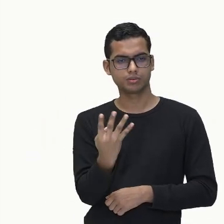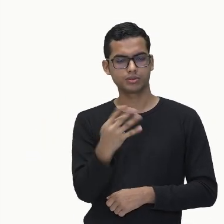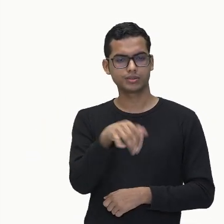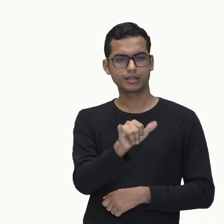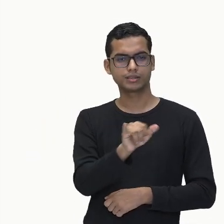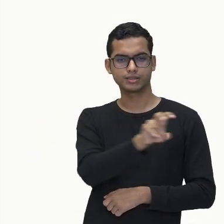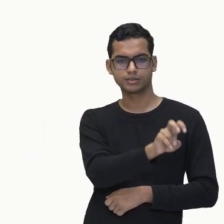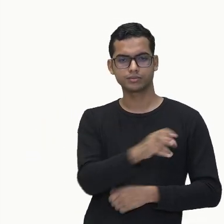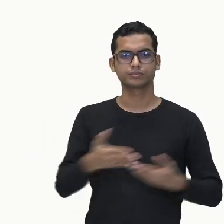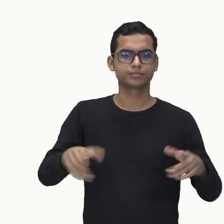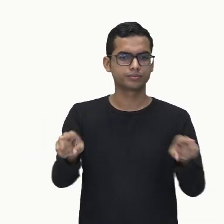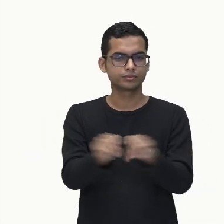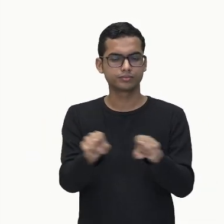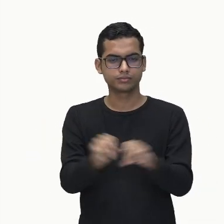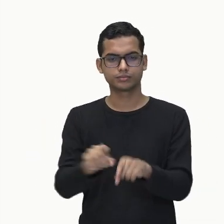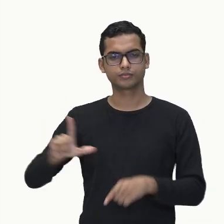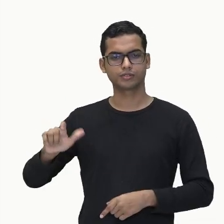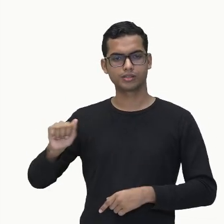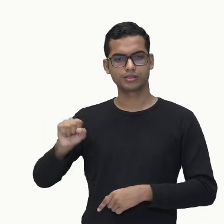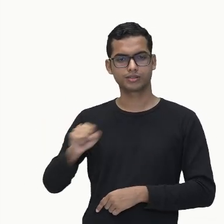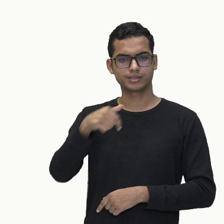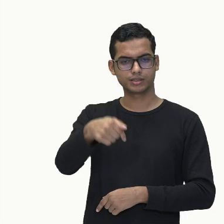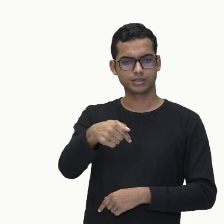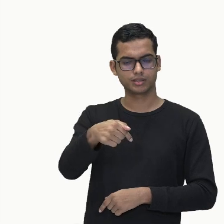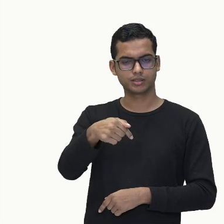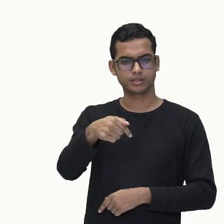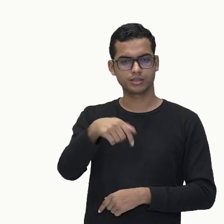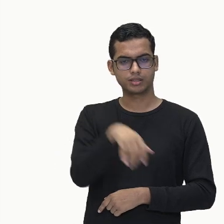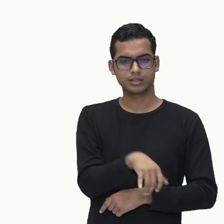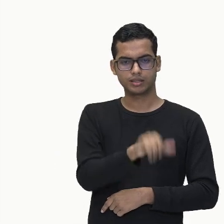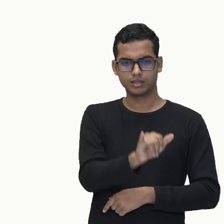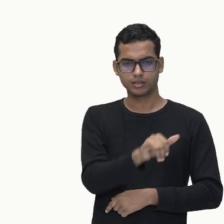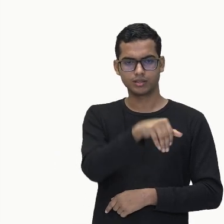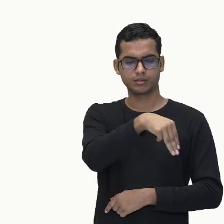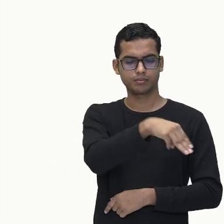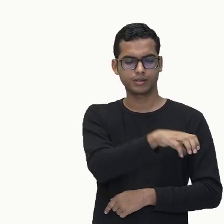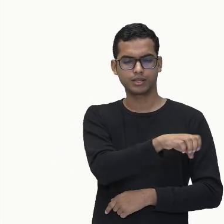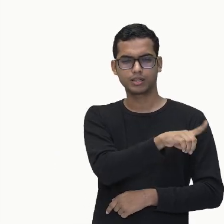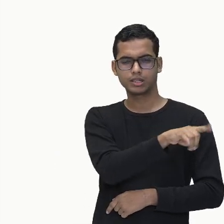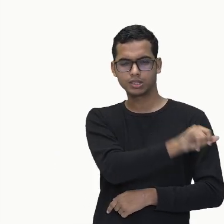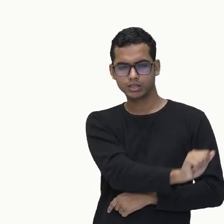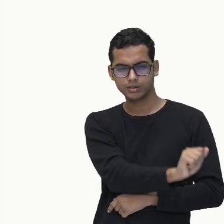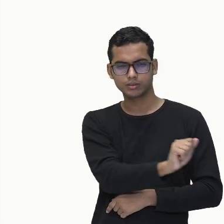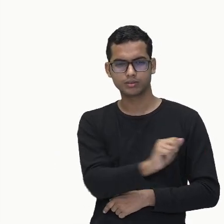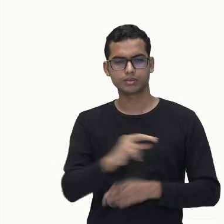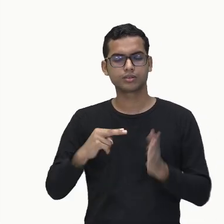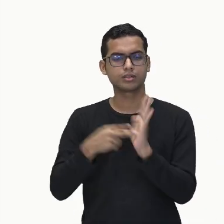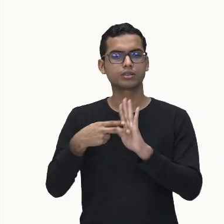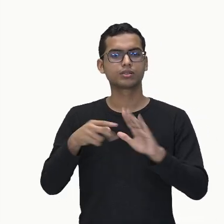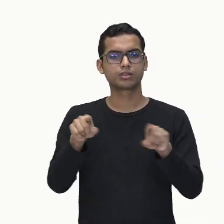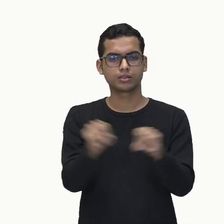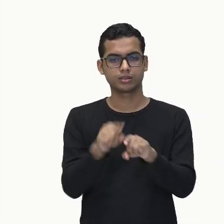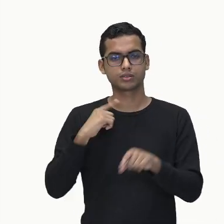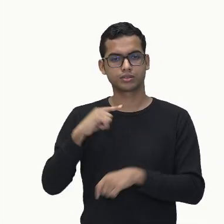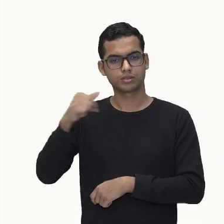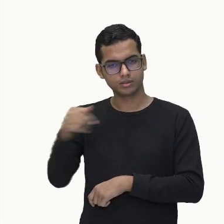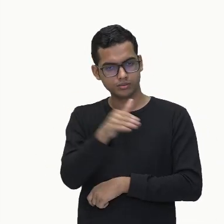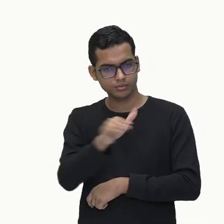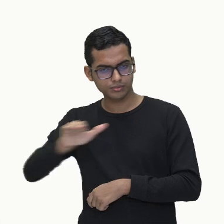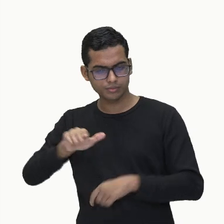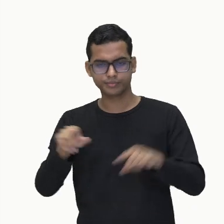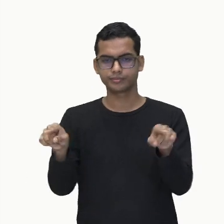730 730 730 Professor S Claro